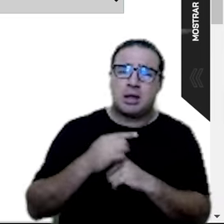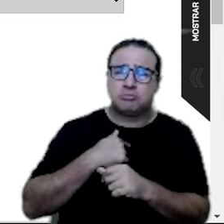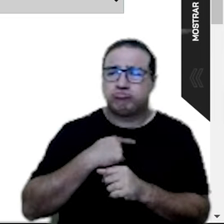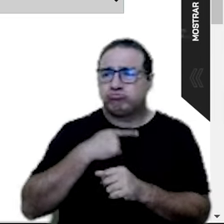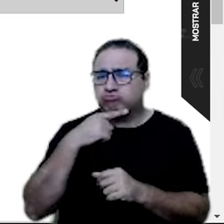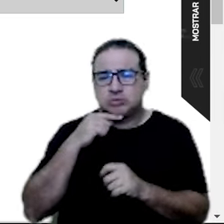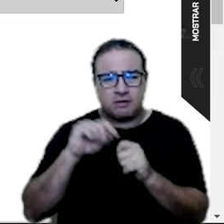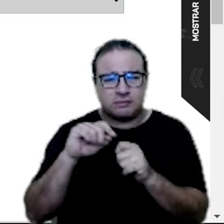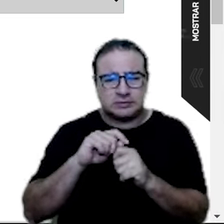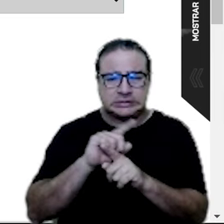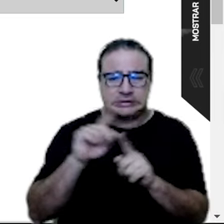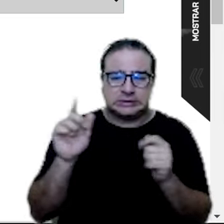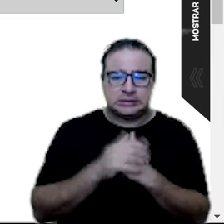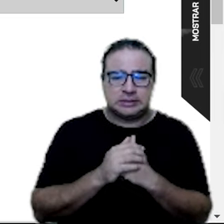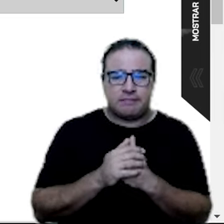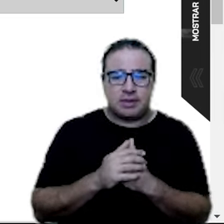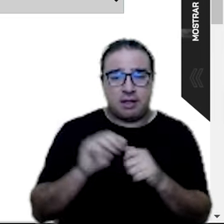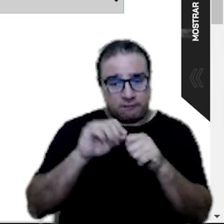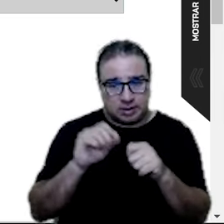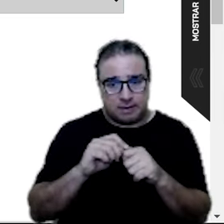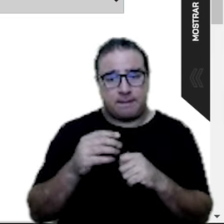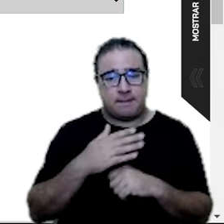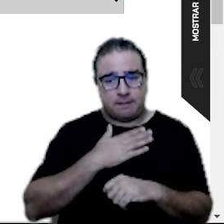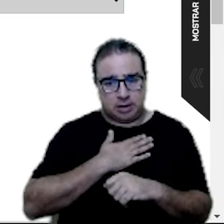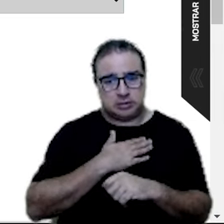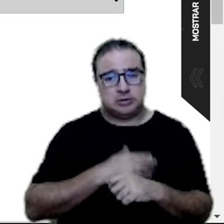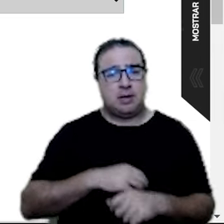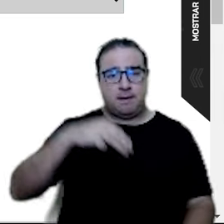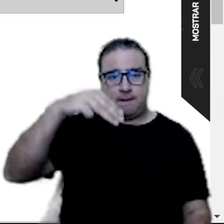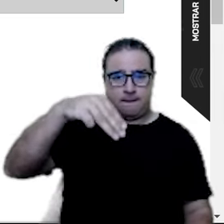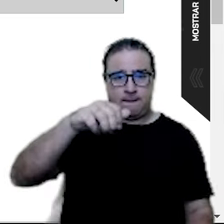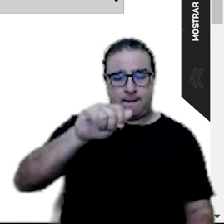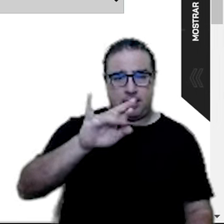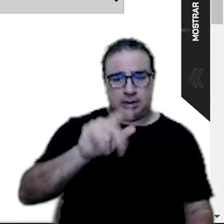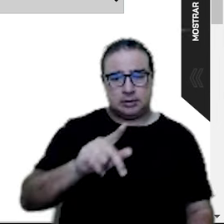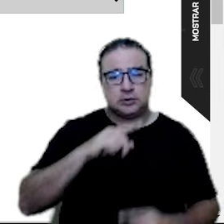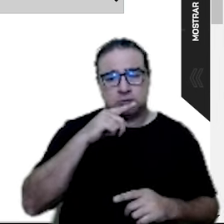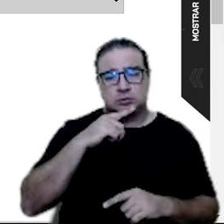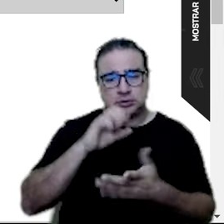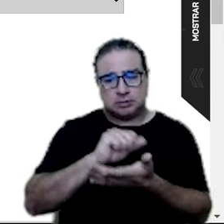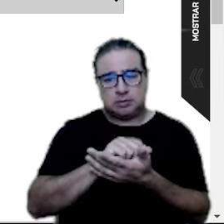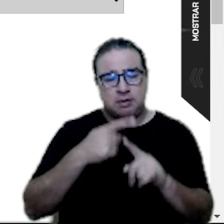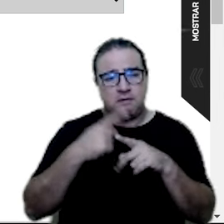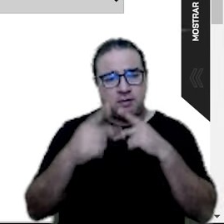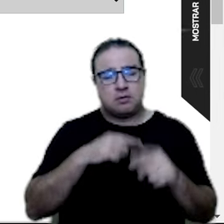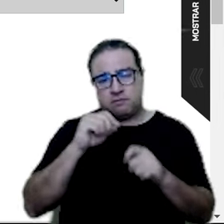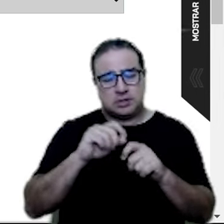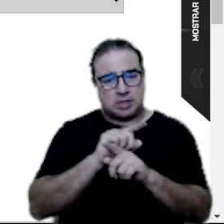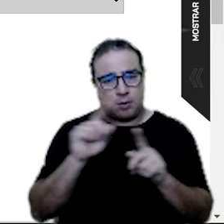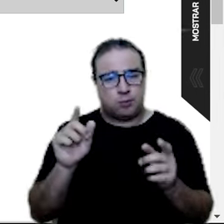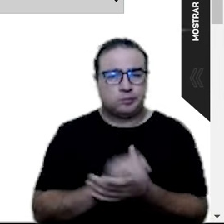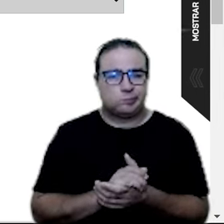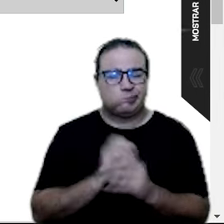eu não fiz eh não é que não fiz eu fiz a minha a minha Matriz fiscal e o sistema não pega não tá ca tanto tá falando que eu